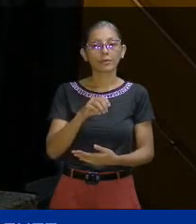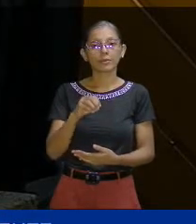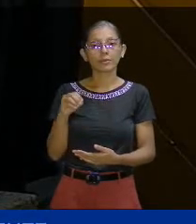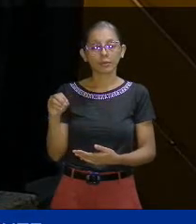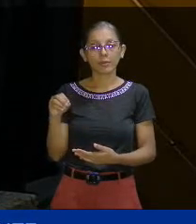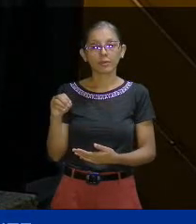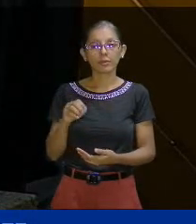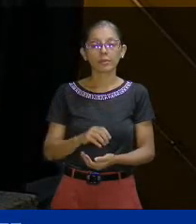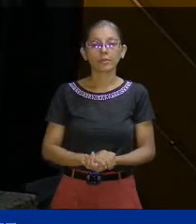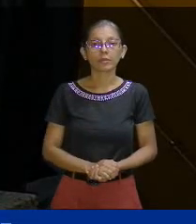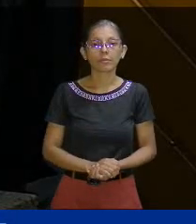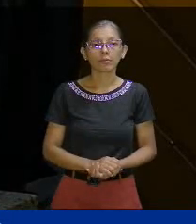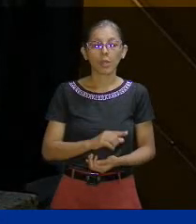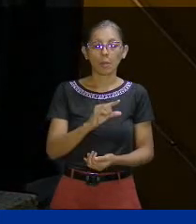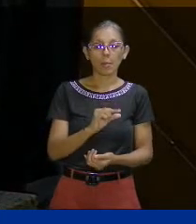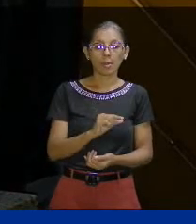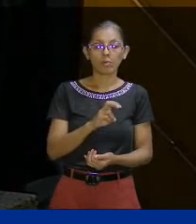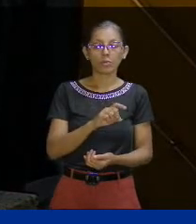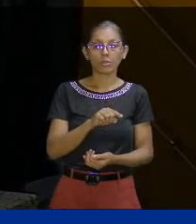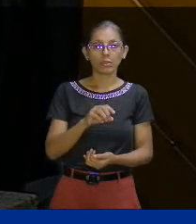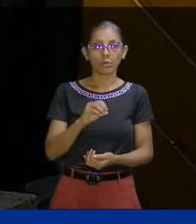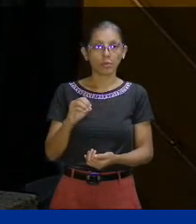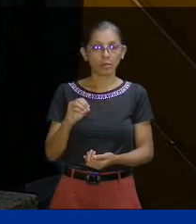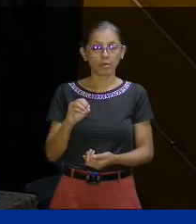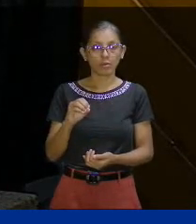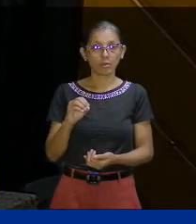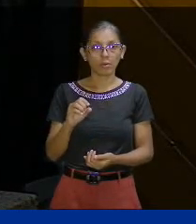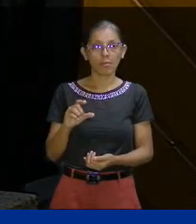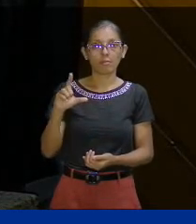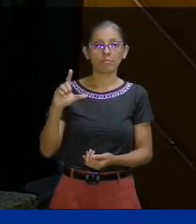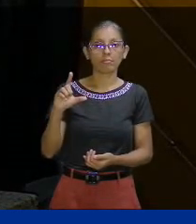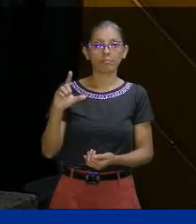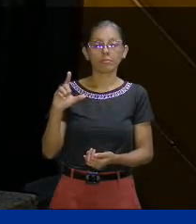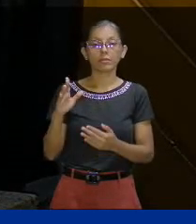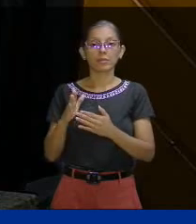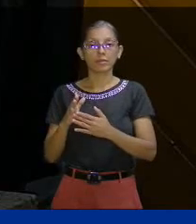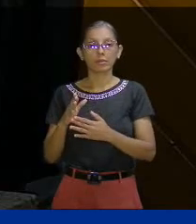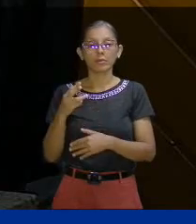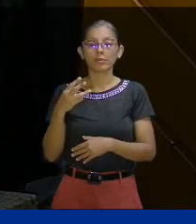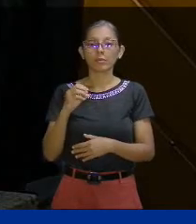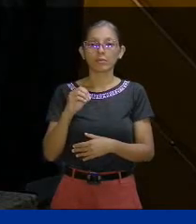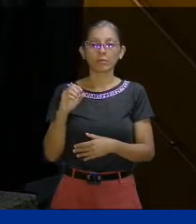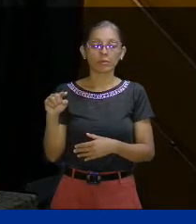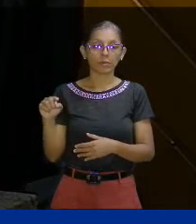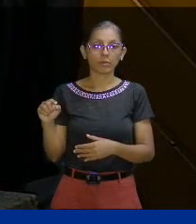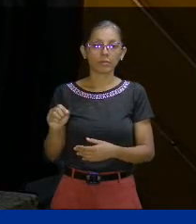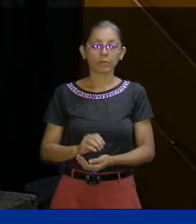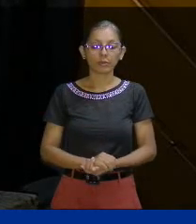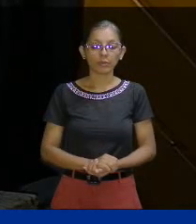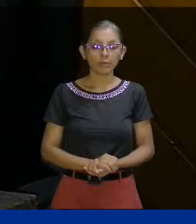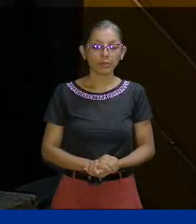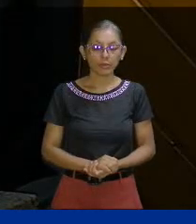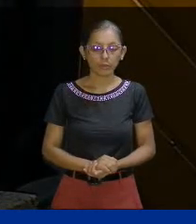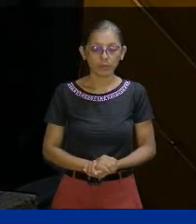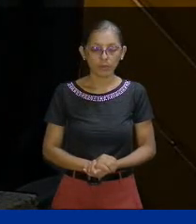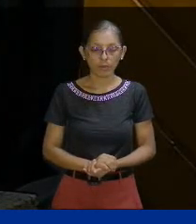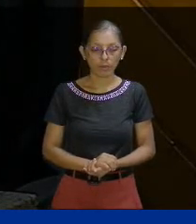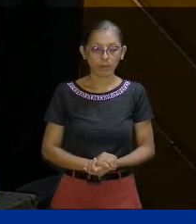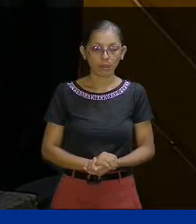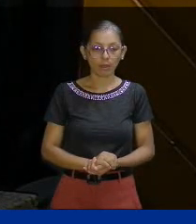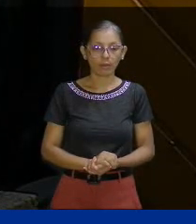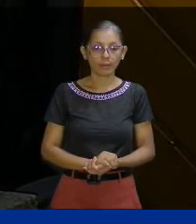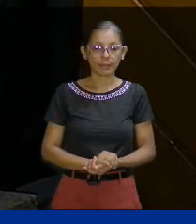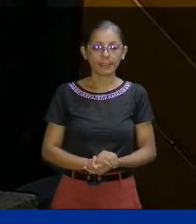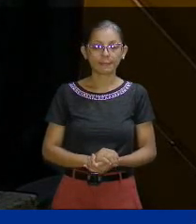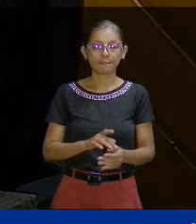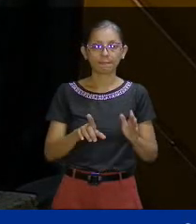de 5.000 e o máximo de 30.000 do parágrafo 5º do artigo 57b. Pois bem, a norma